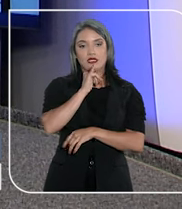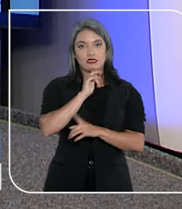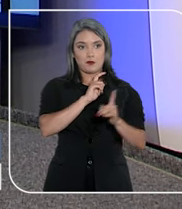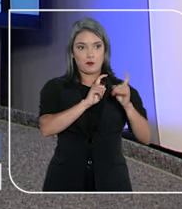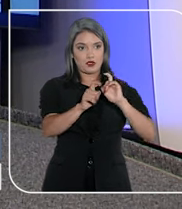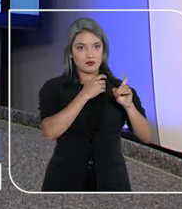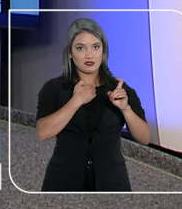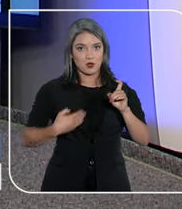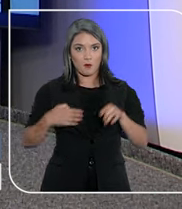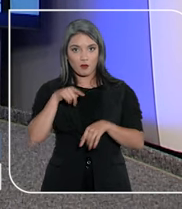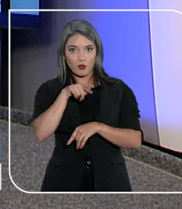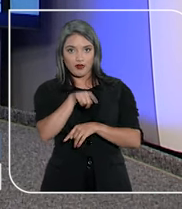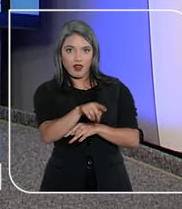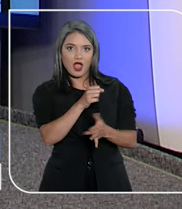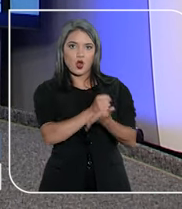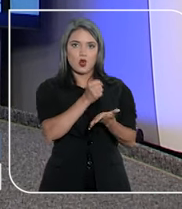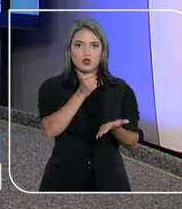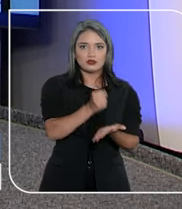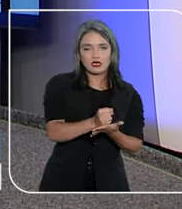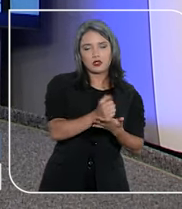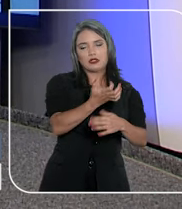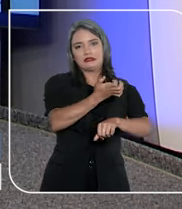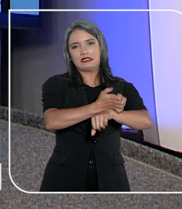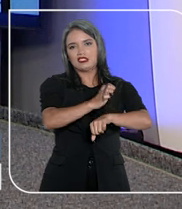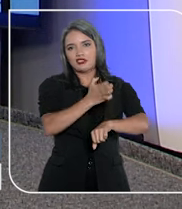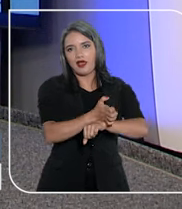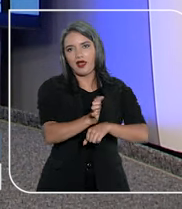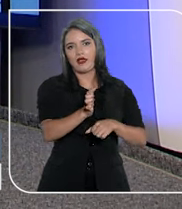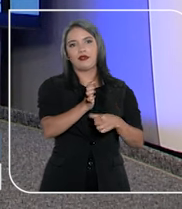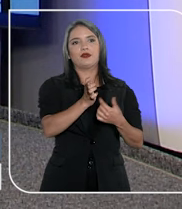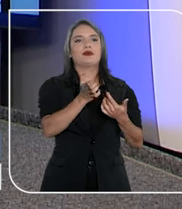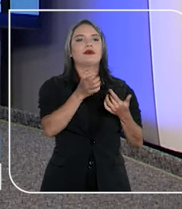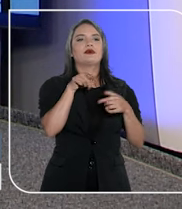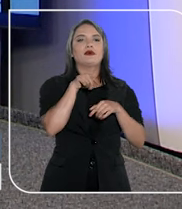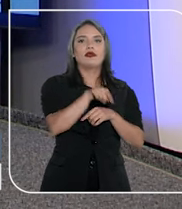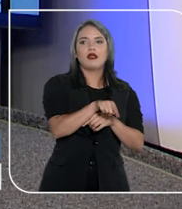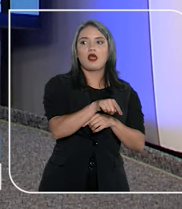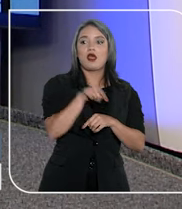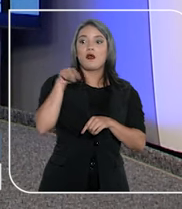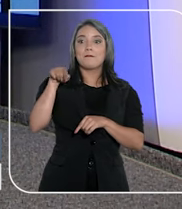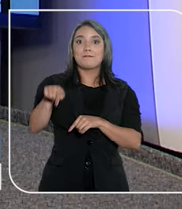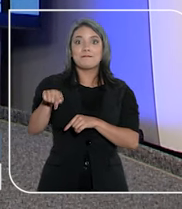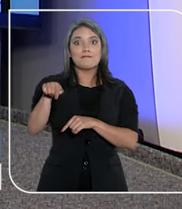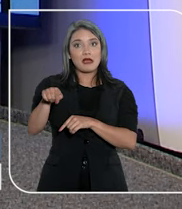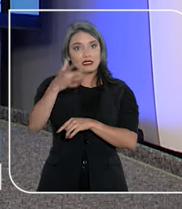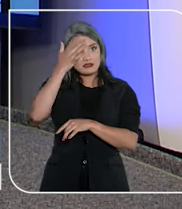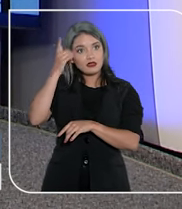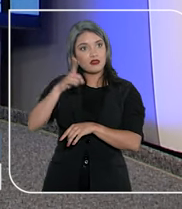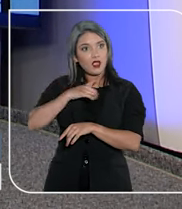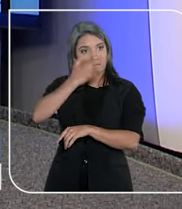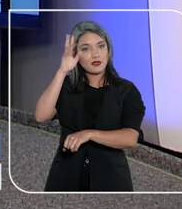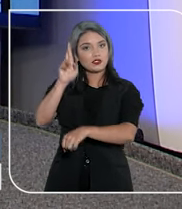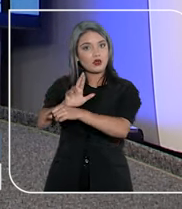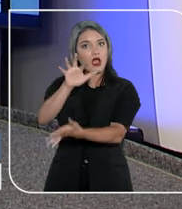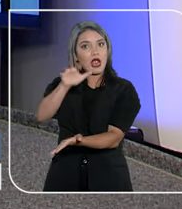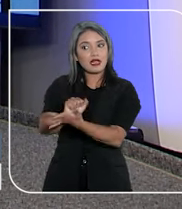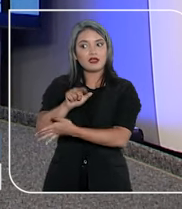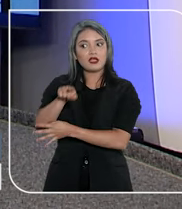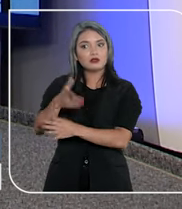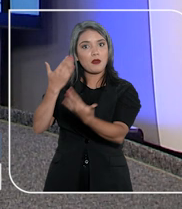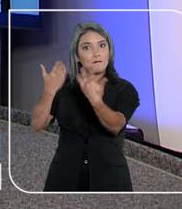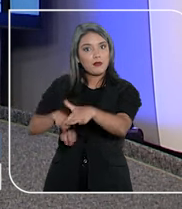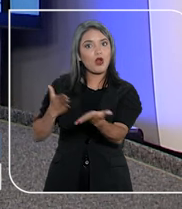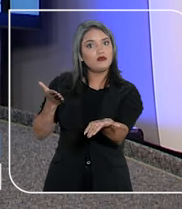enfim, estagiário para ocupar a vaga prevista em edital e tem candidatos no cadastro de reserva que poderiam estar nesse